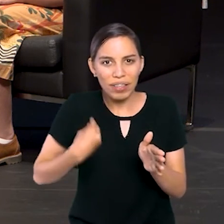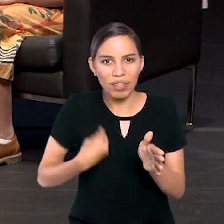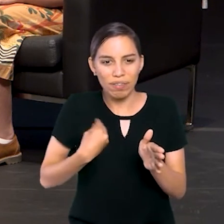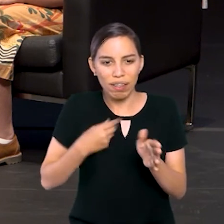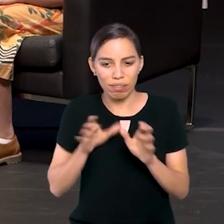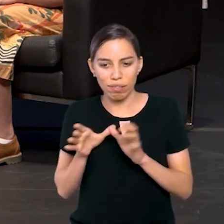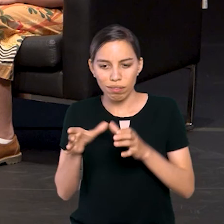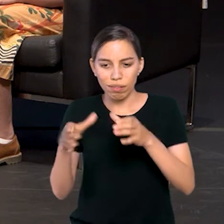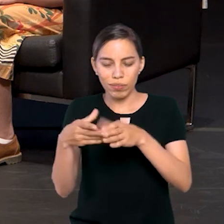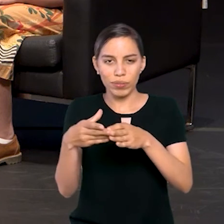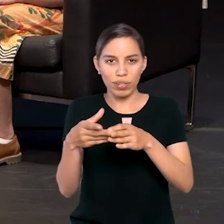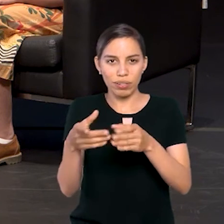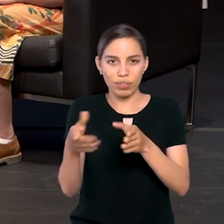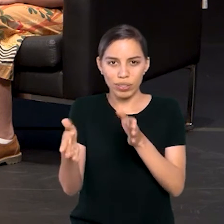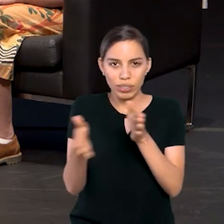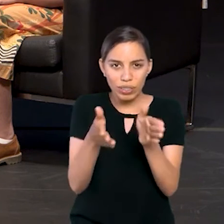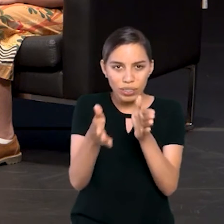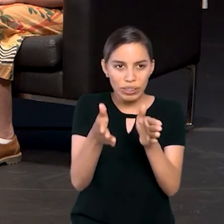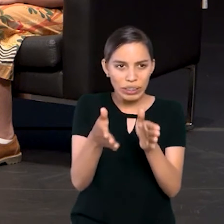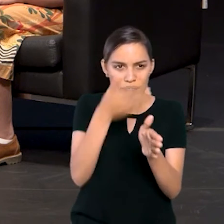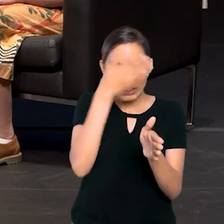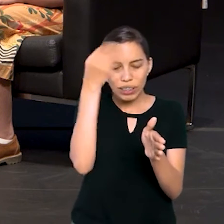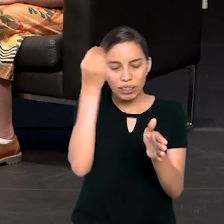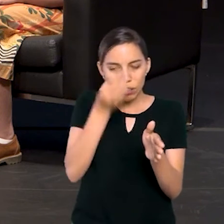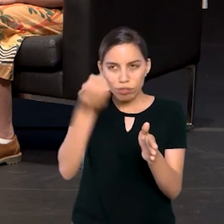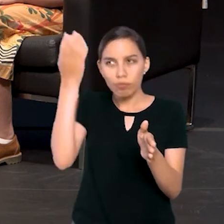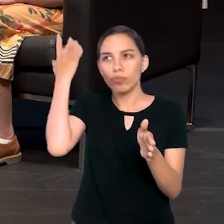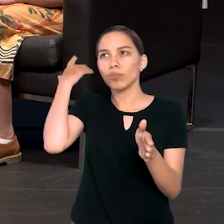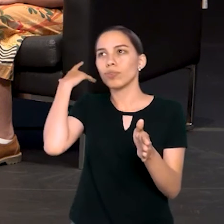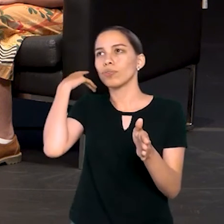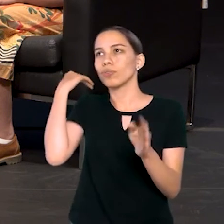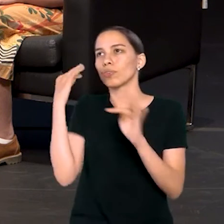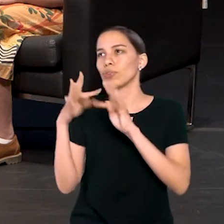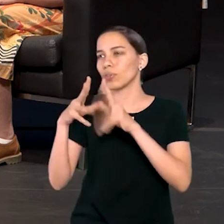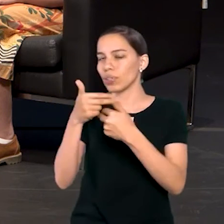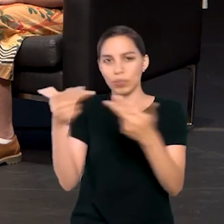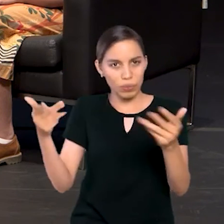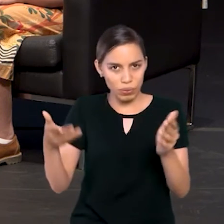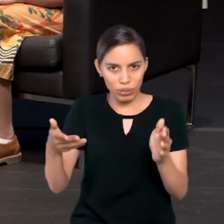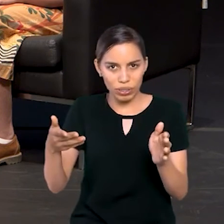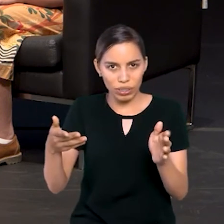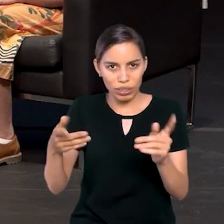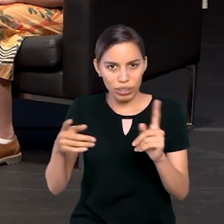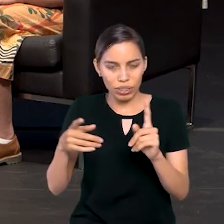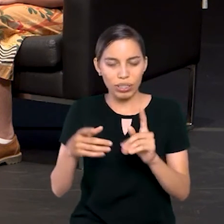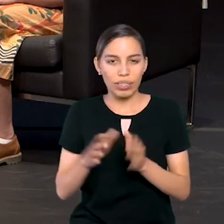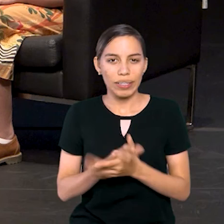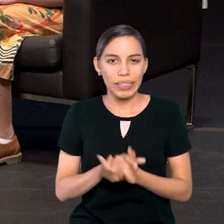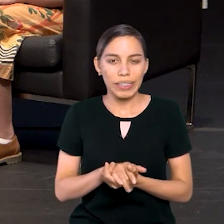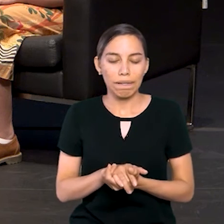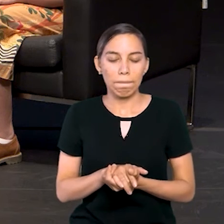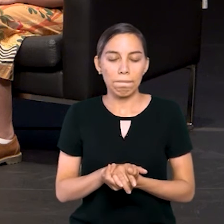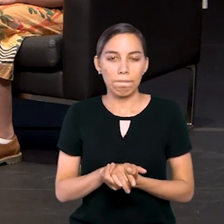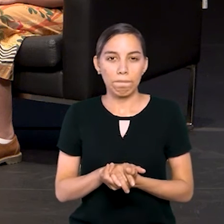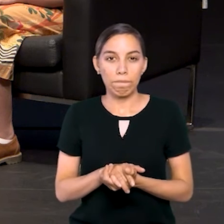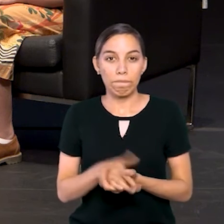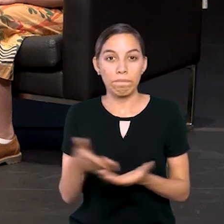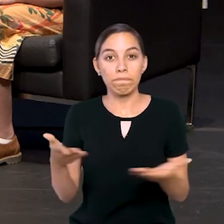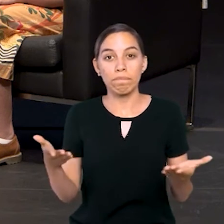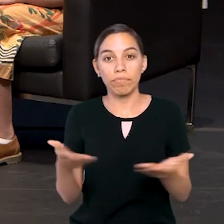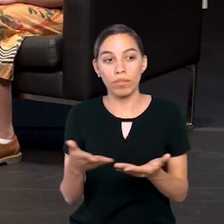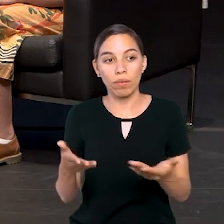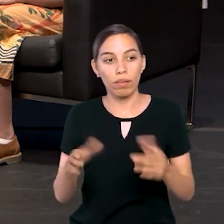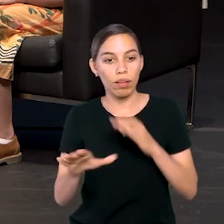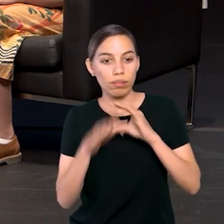sendo comunidade temporária e esquecer todo o barulho de volta? E agora